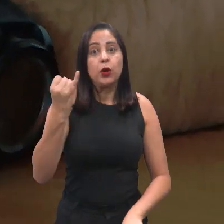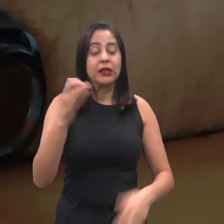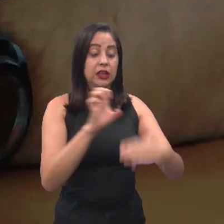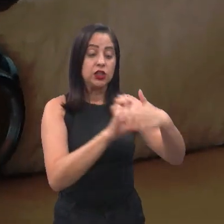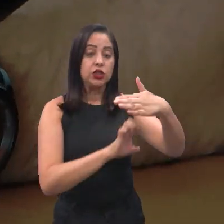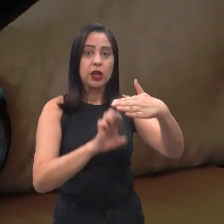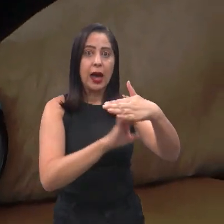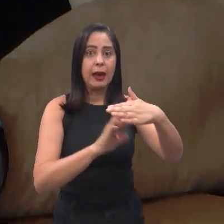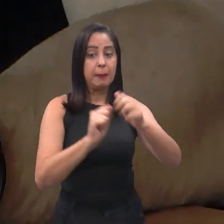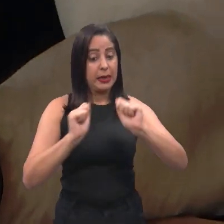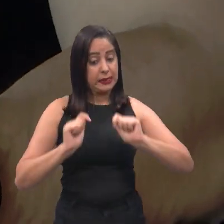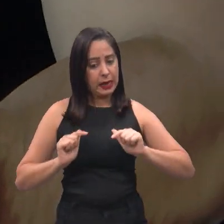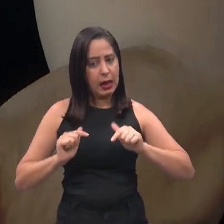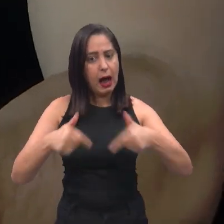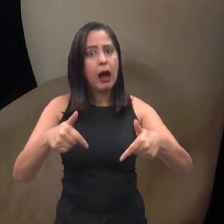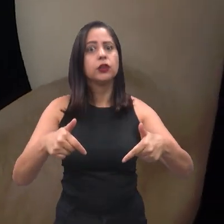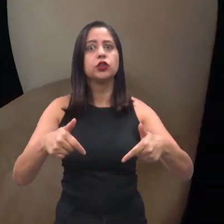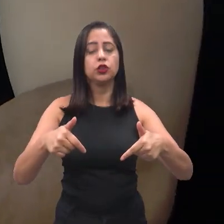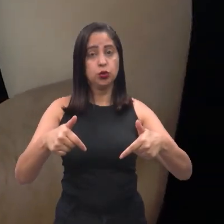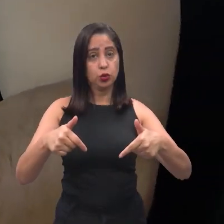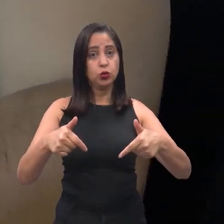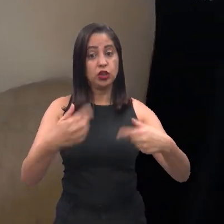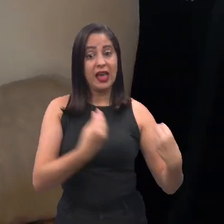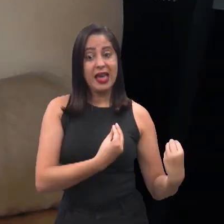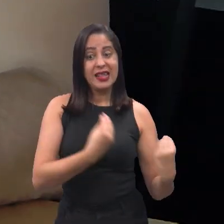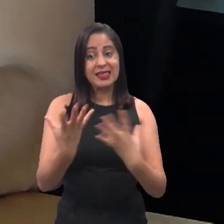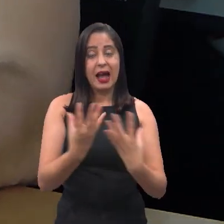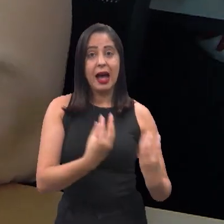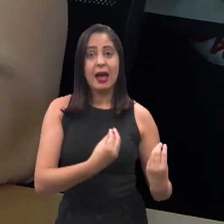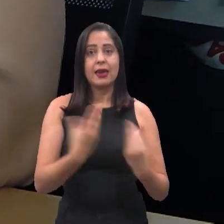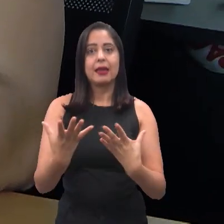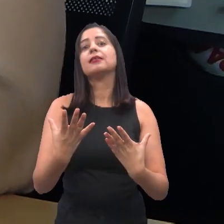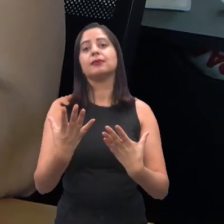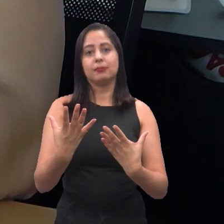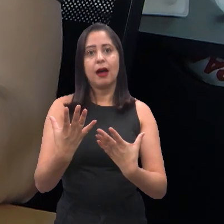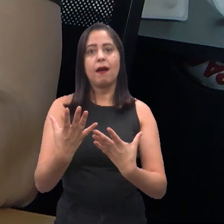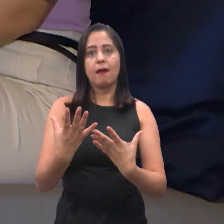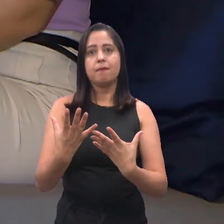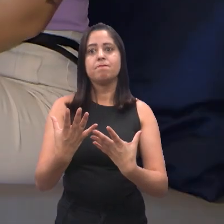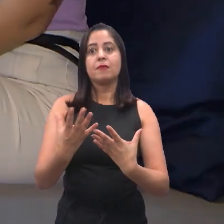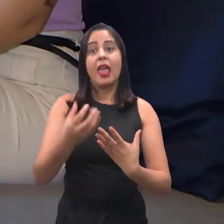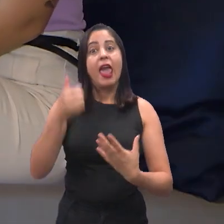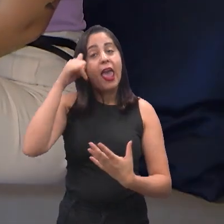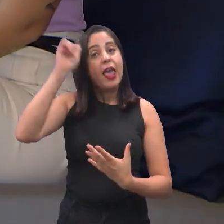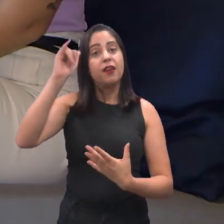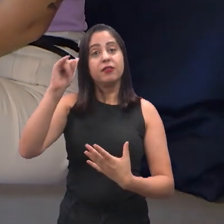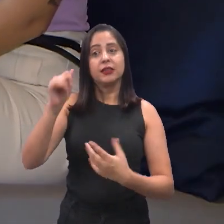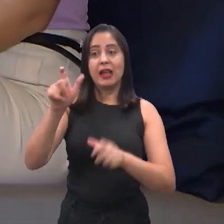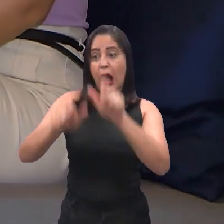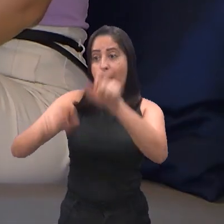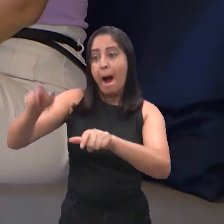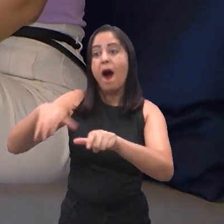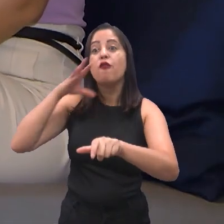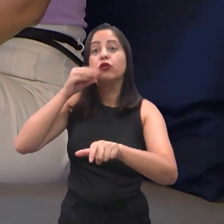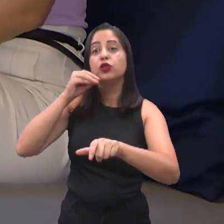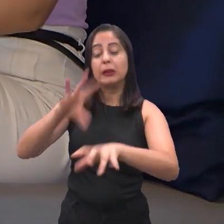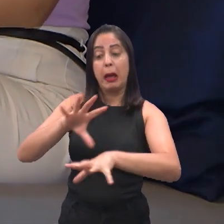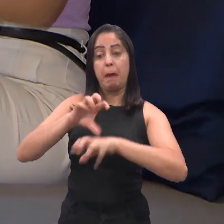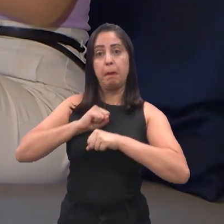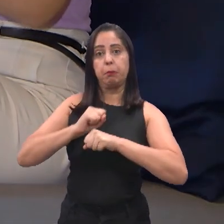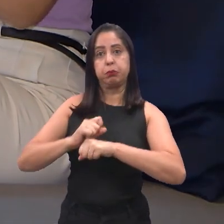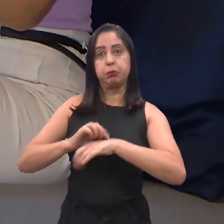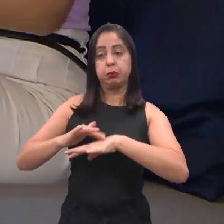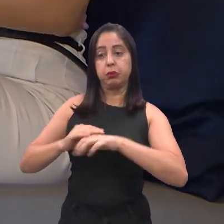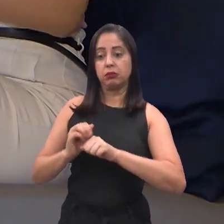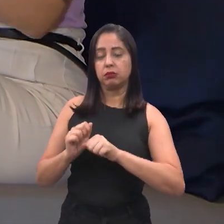algumas ações internas para garantir que isso não venha a acontecer com outros colaboradores. Mas muitos funcionários têm esse receio, né?